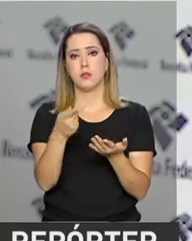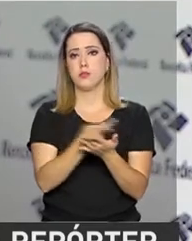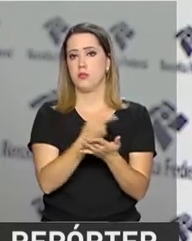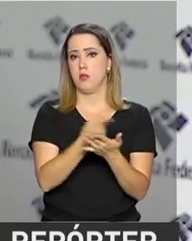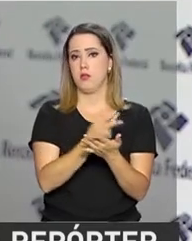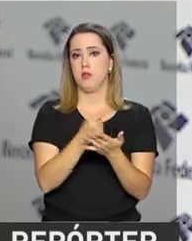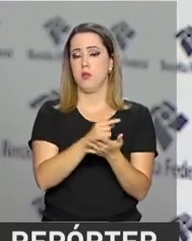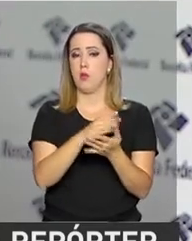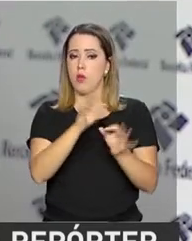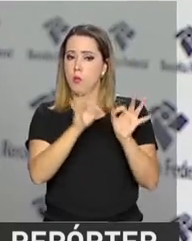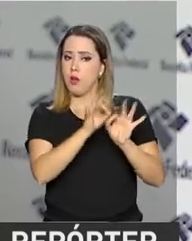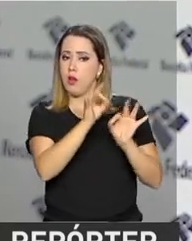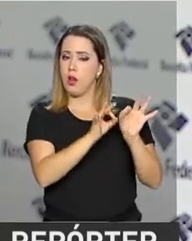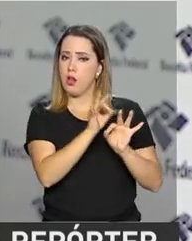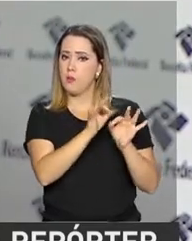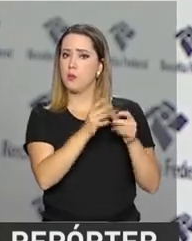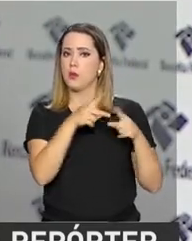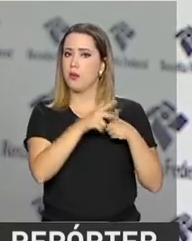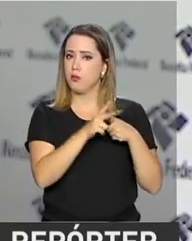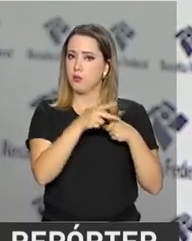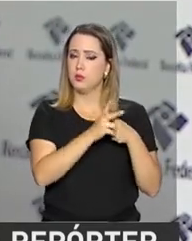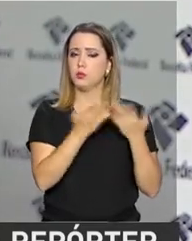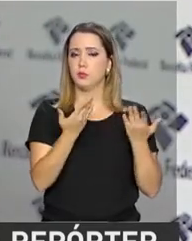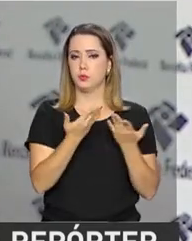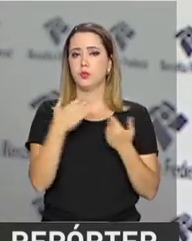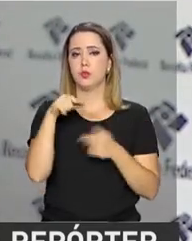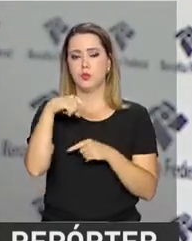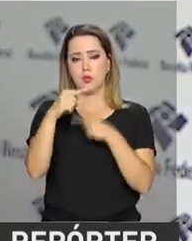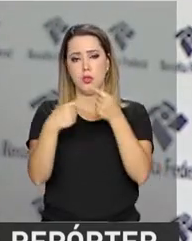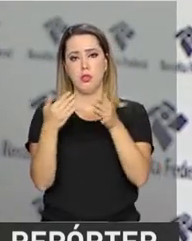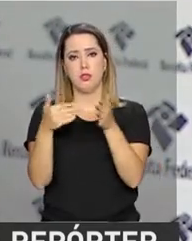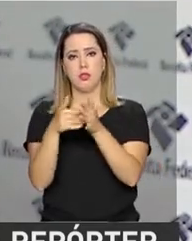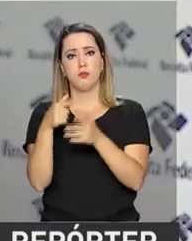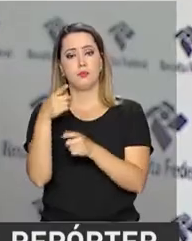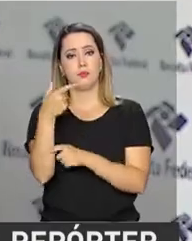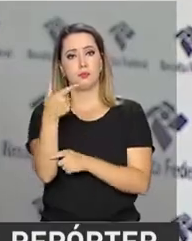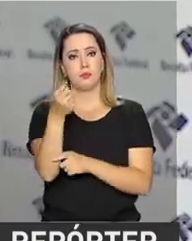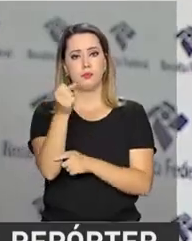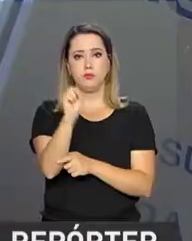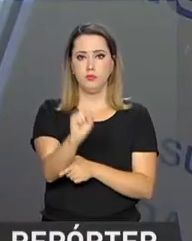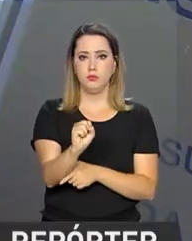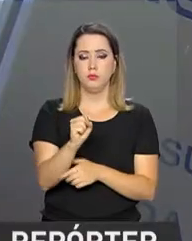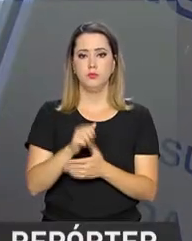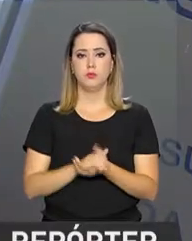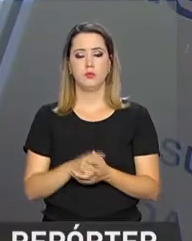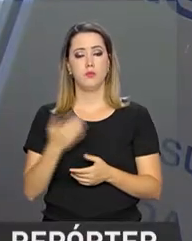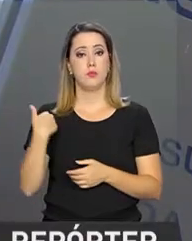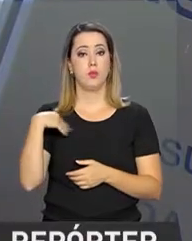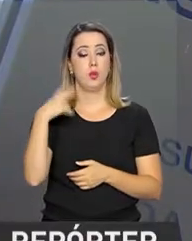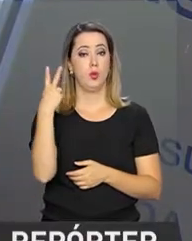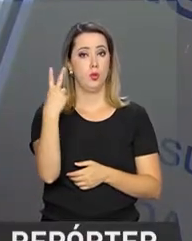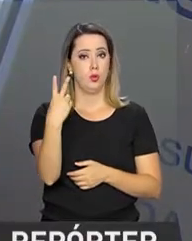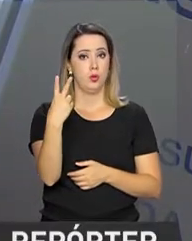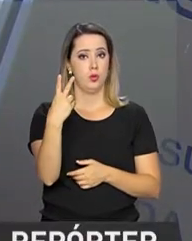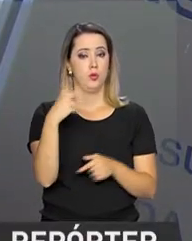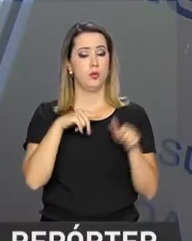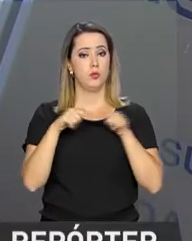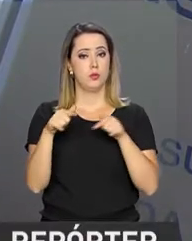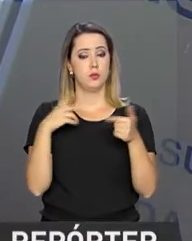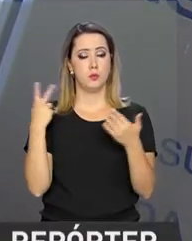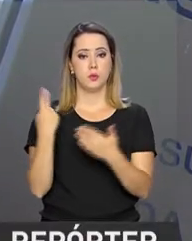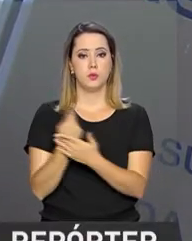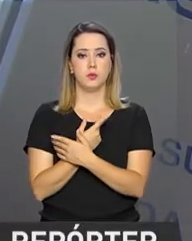sim sim a partir do desse último trimeste 2017 e vão ocorrer durante o ano de 2018 também foram duas ações desencadeadas